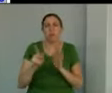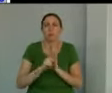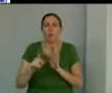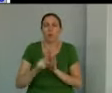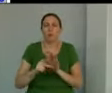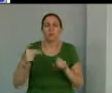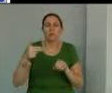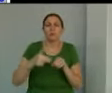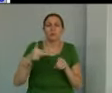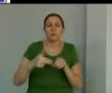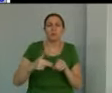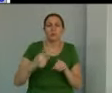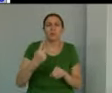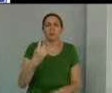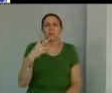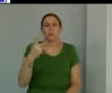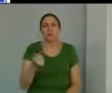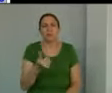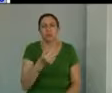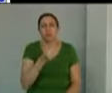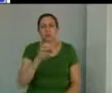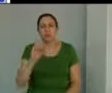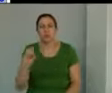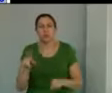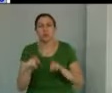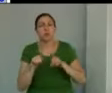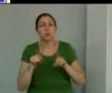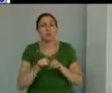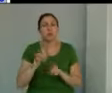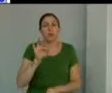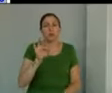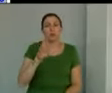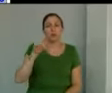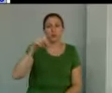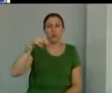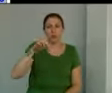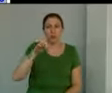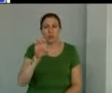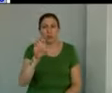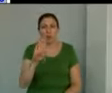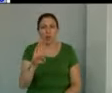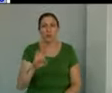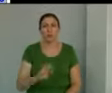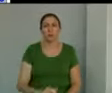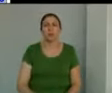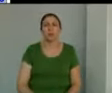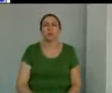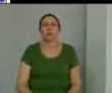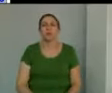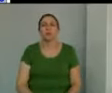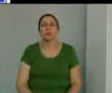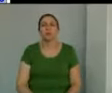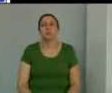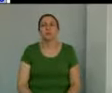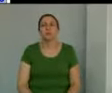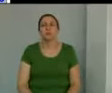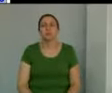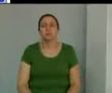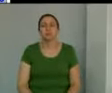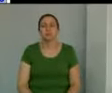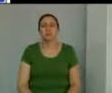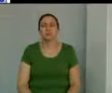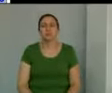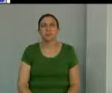1.600.000. Nós temos um ganho do Fundeb, que depois eu vou detalhar mais na próxima lâmina a questão do ganho do Fundeb, de onde é que sai esse valor. Então,